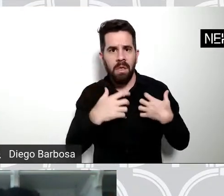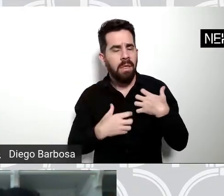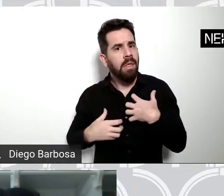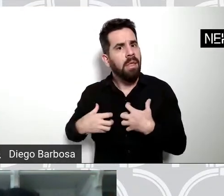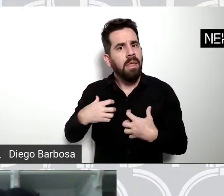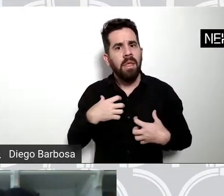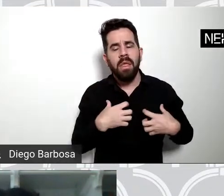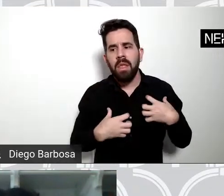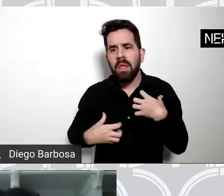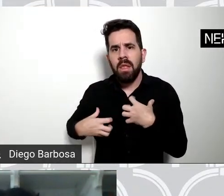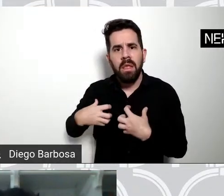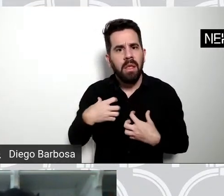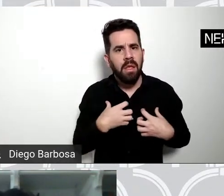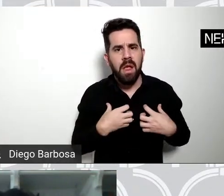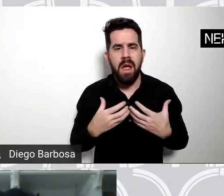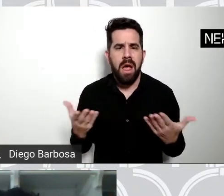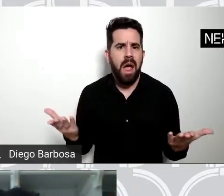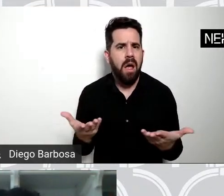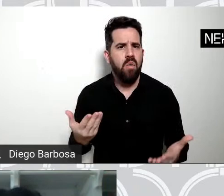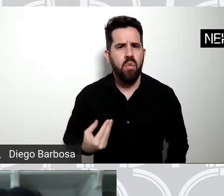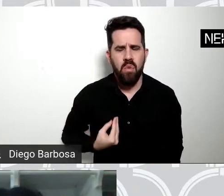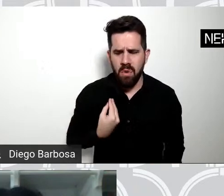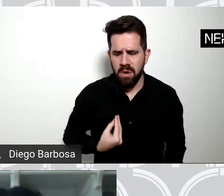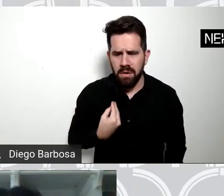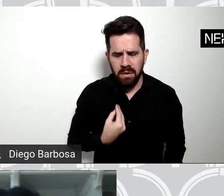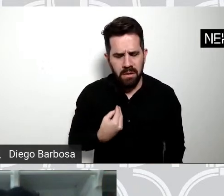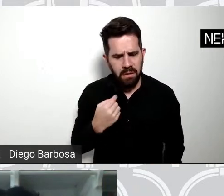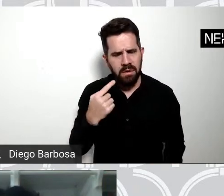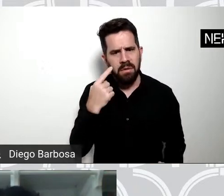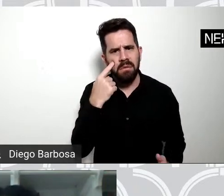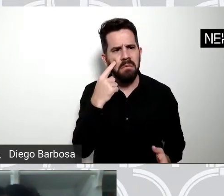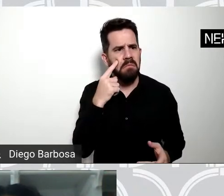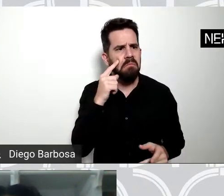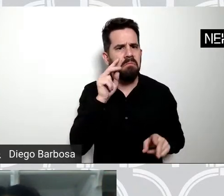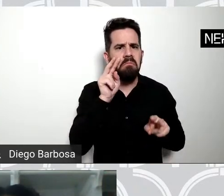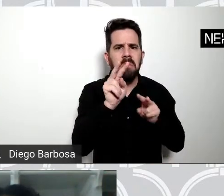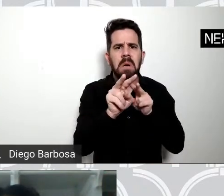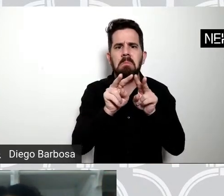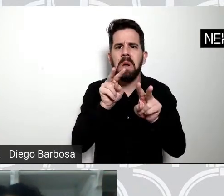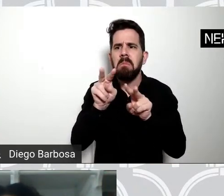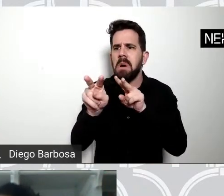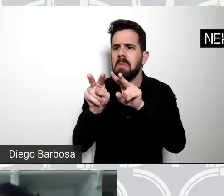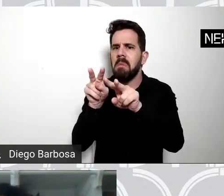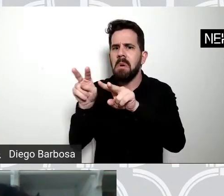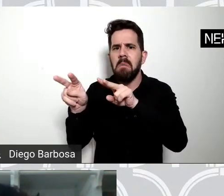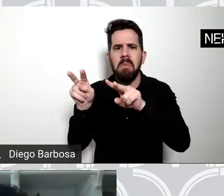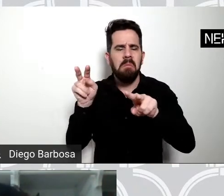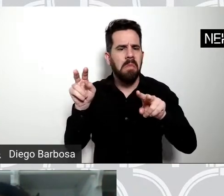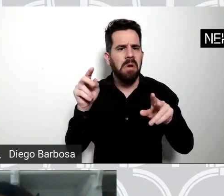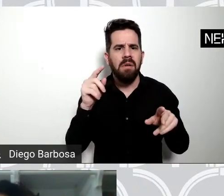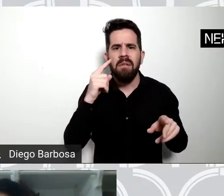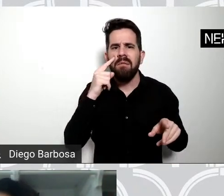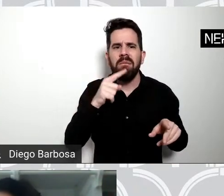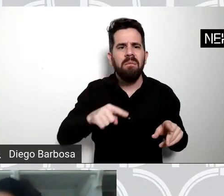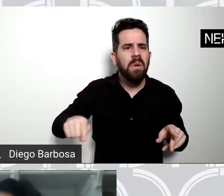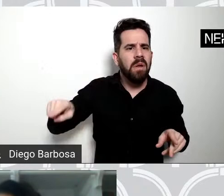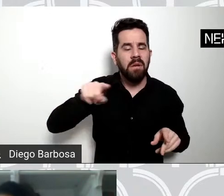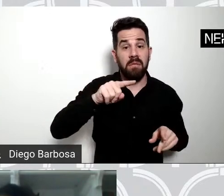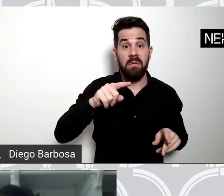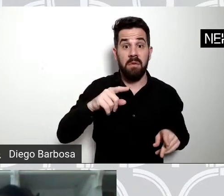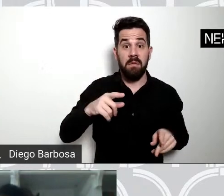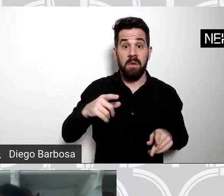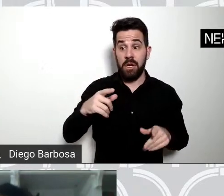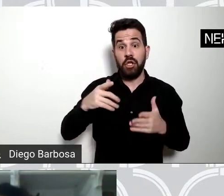sobre o nosso instante presente, vendo todo o nosso background, toda a nossa vivência do